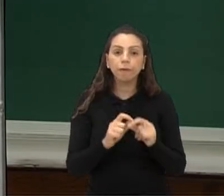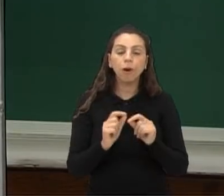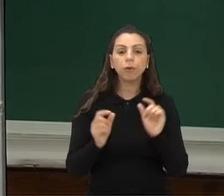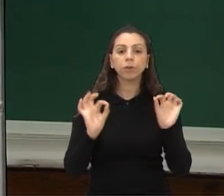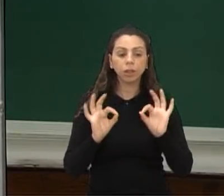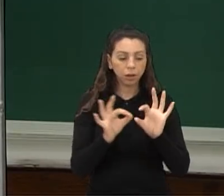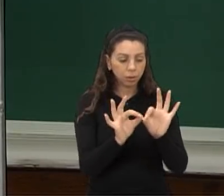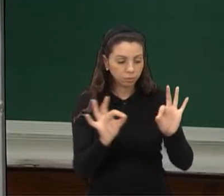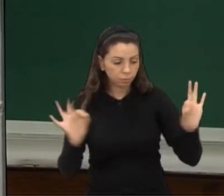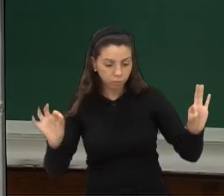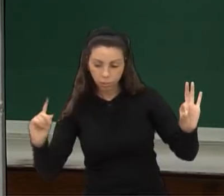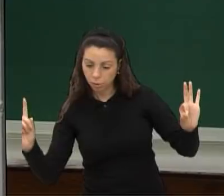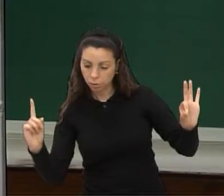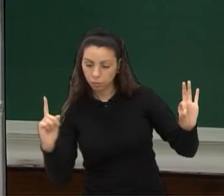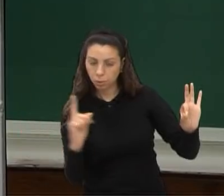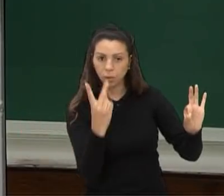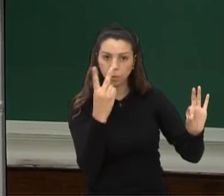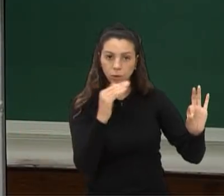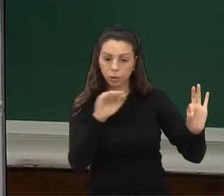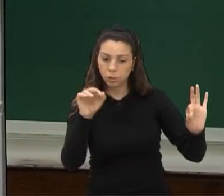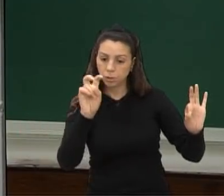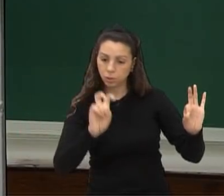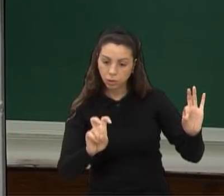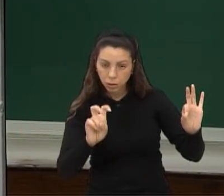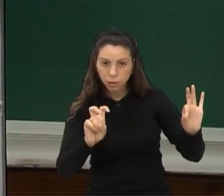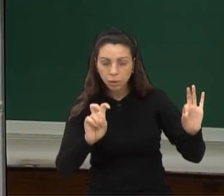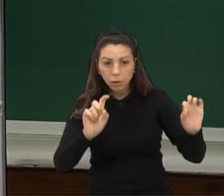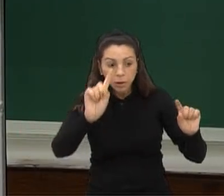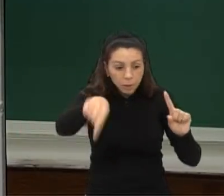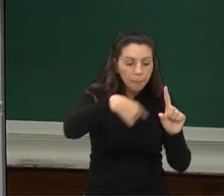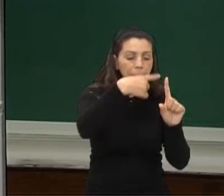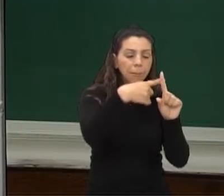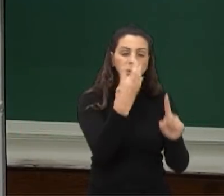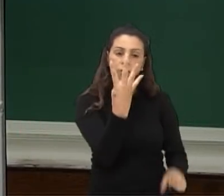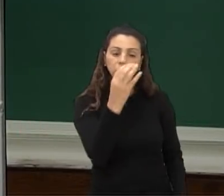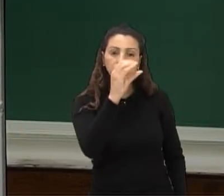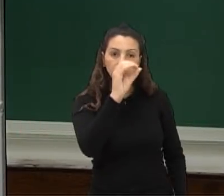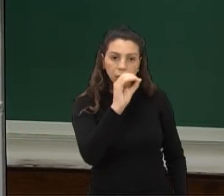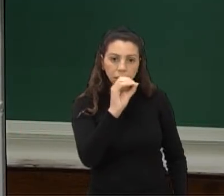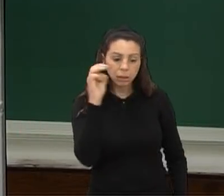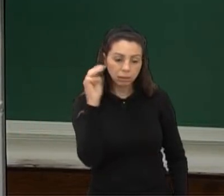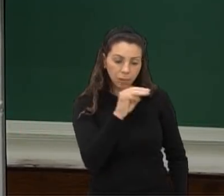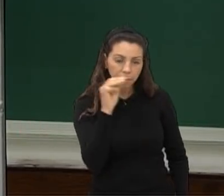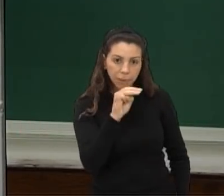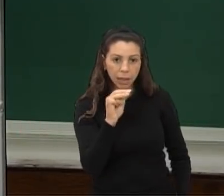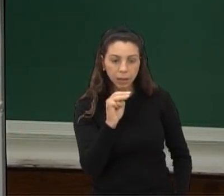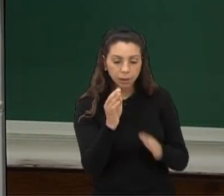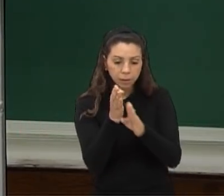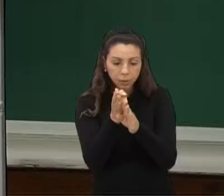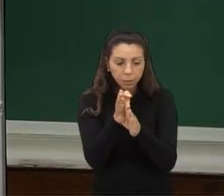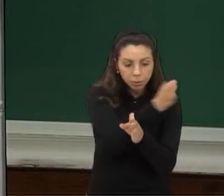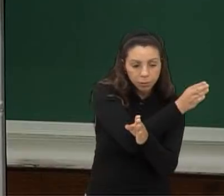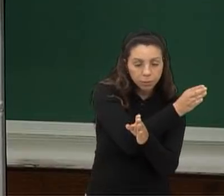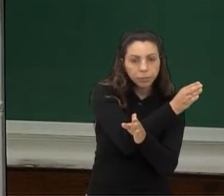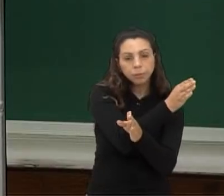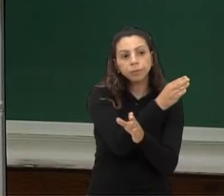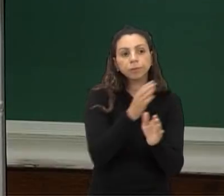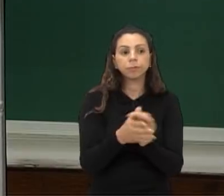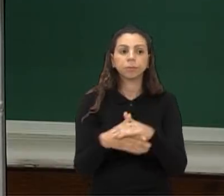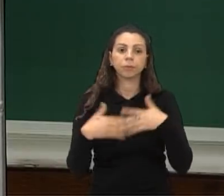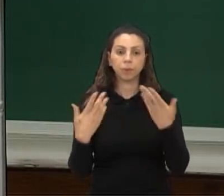Mas eu sei que lá no enunciado, do exercício, ele falou que a dona